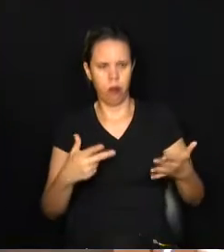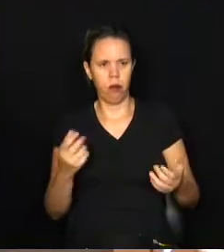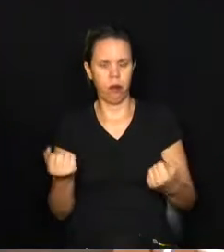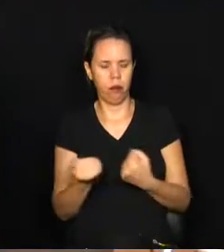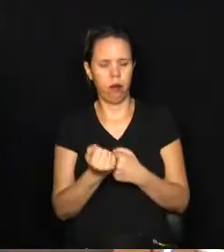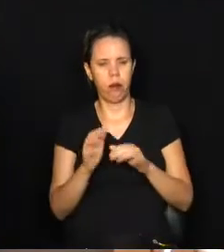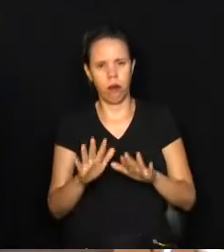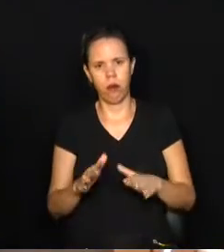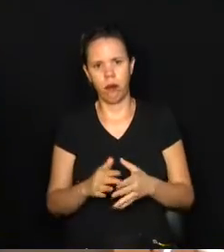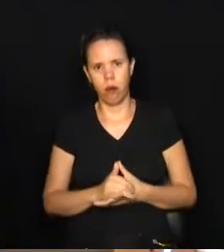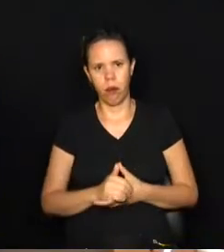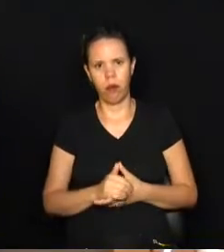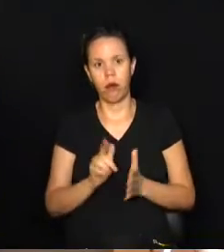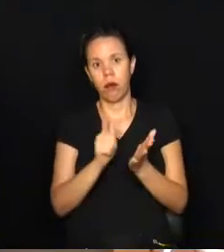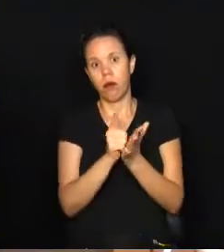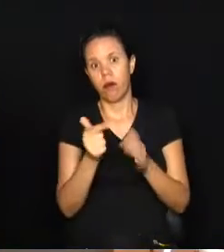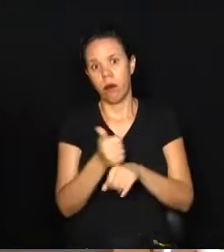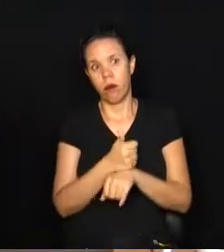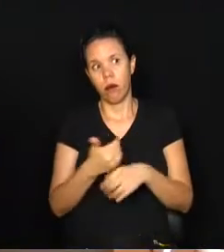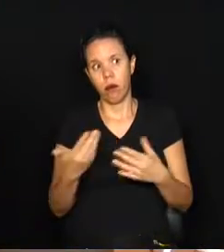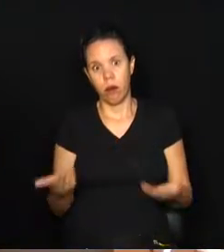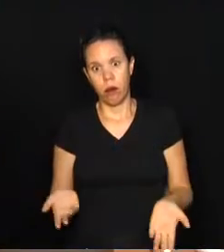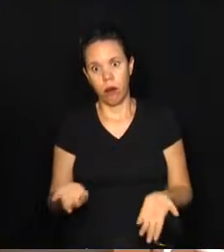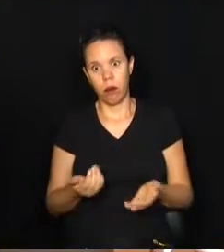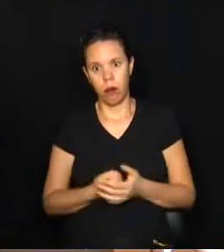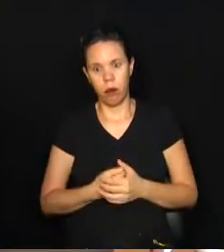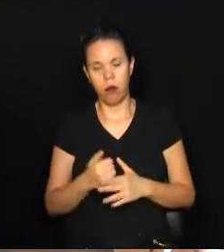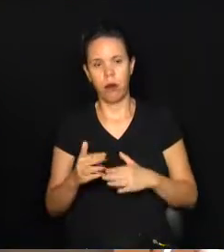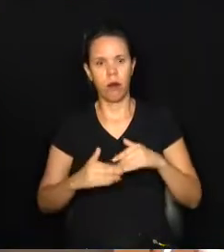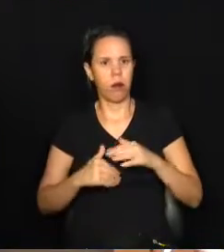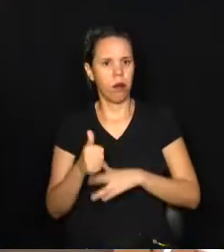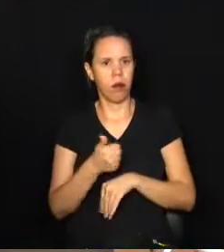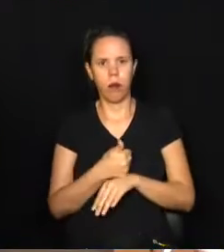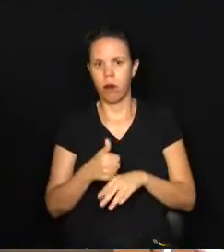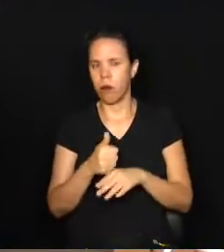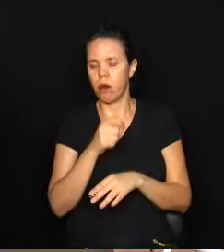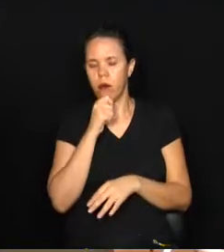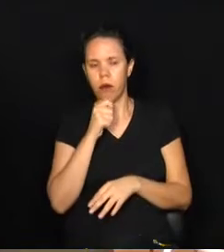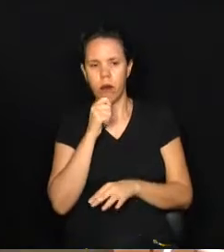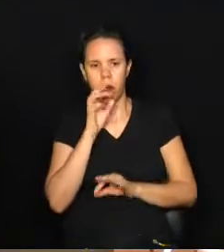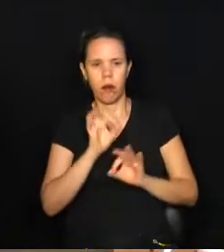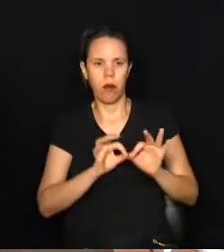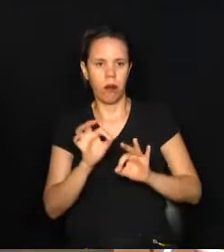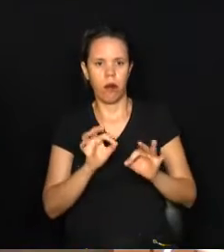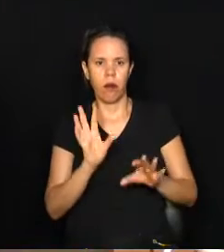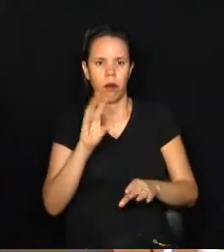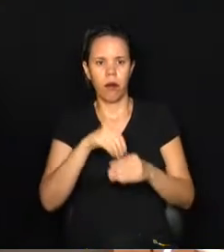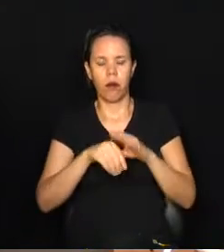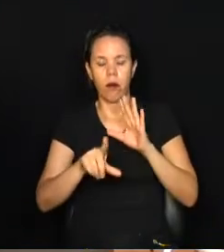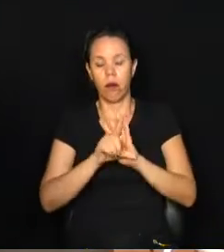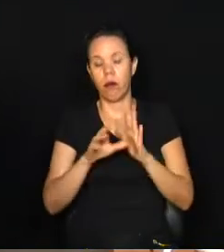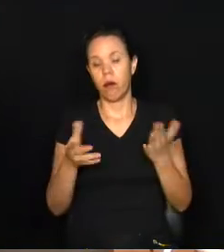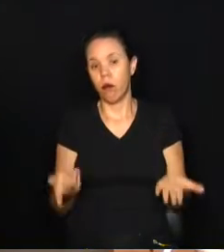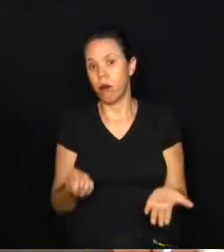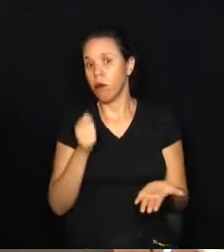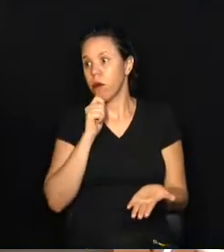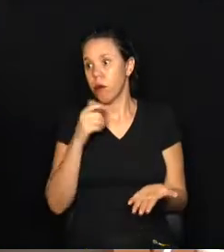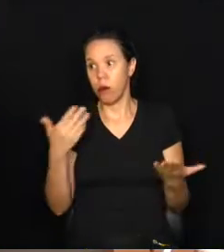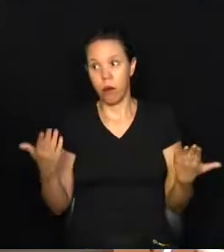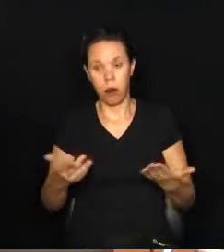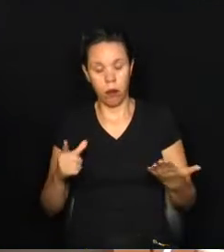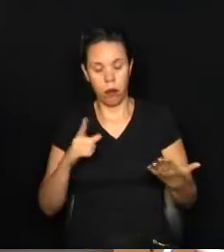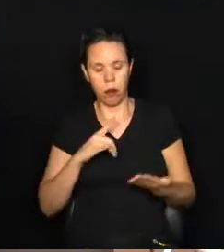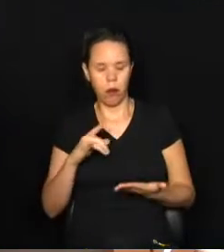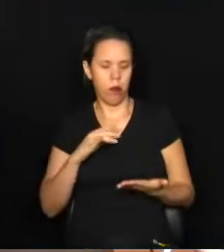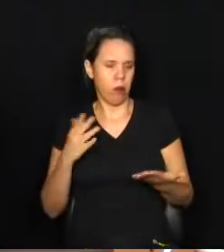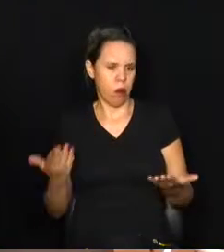não vamos muito longe, o jornalista, profissões que não têm regulamentação. Então, hoje o que nós